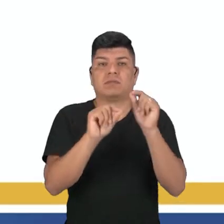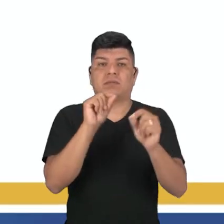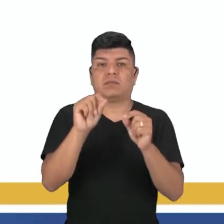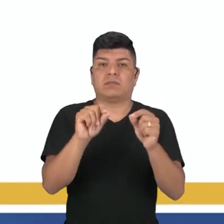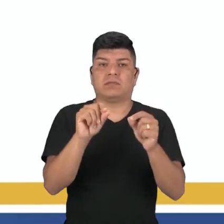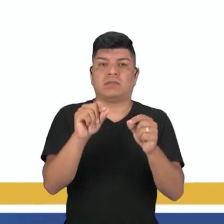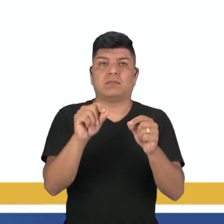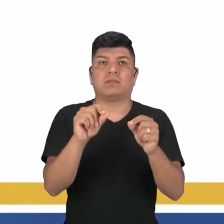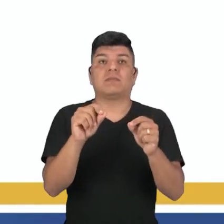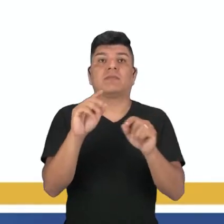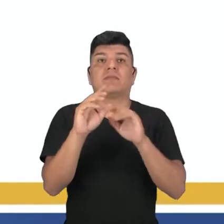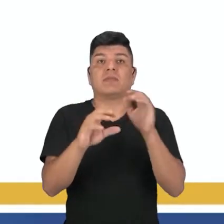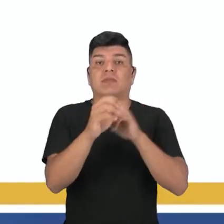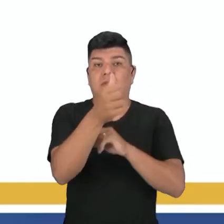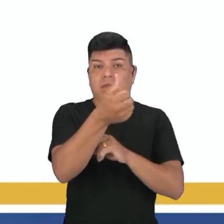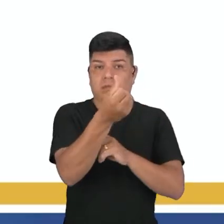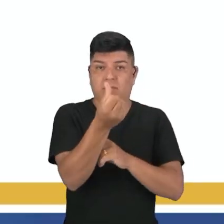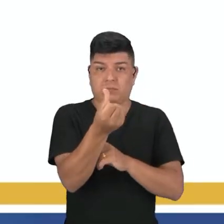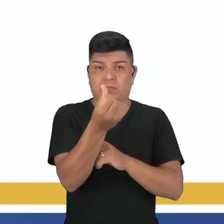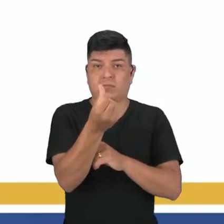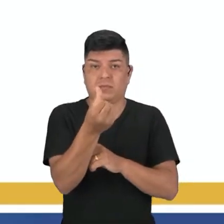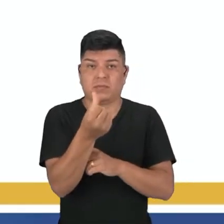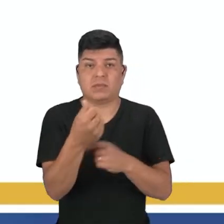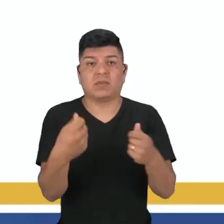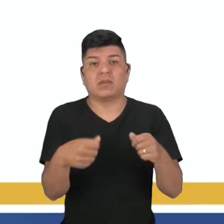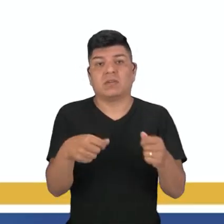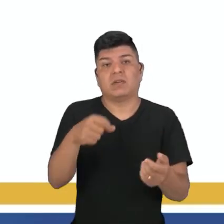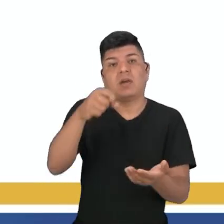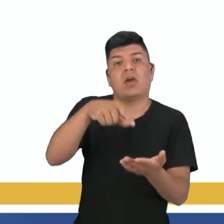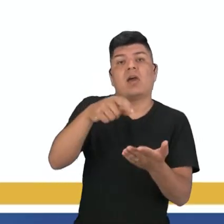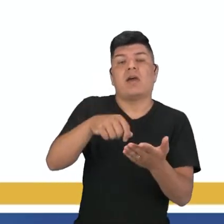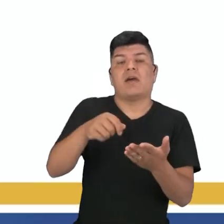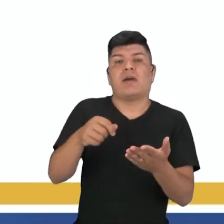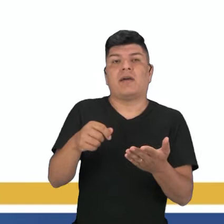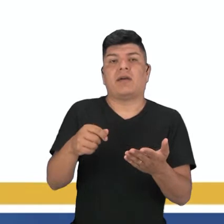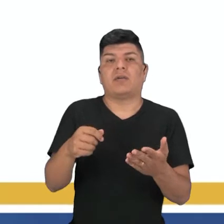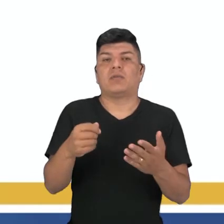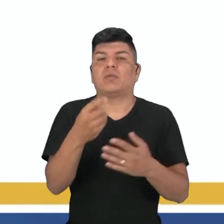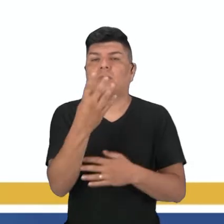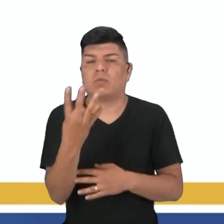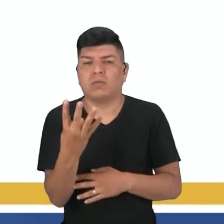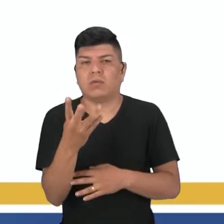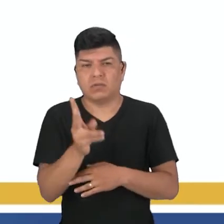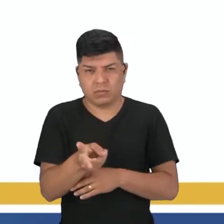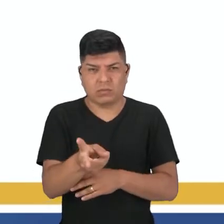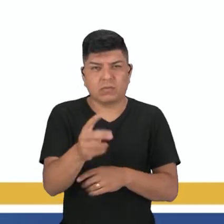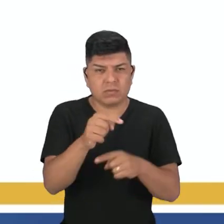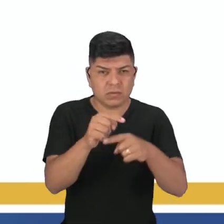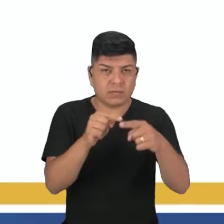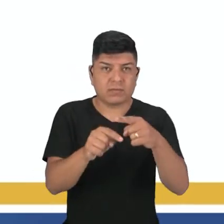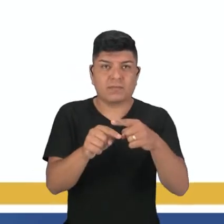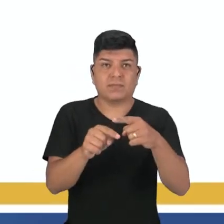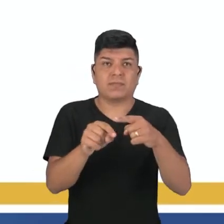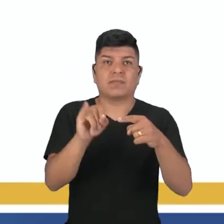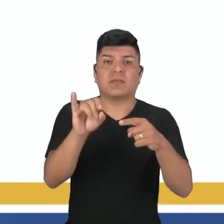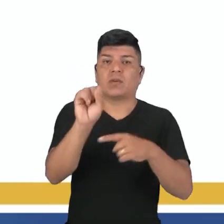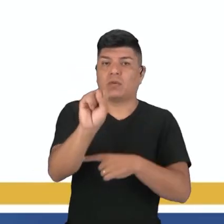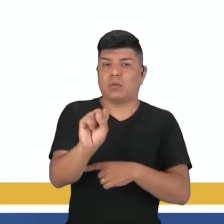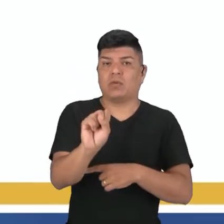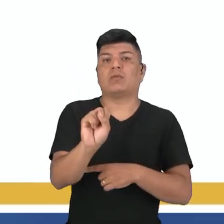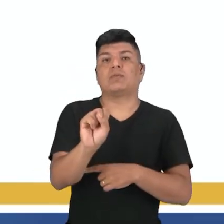vez e dá 16, e aí eu quero saber quanto resta ainda. Eu ainda posso continuar essa minha divisão ou não? Bom, restou